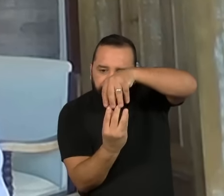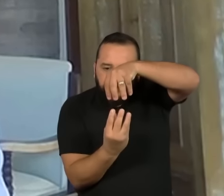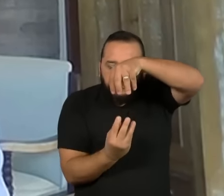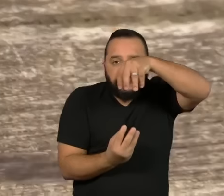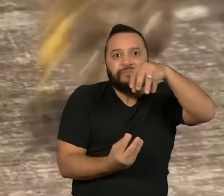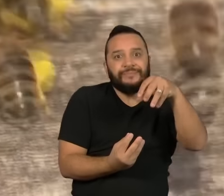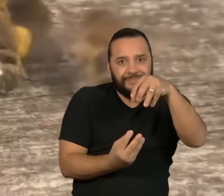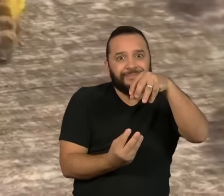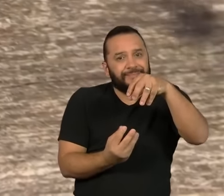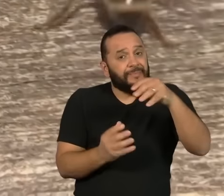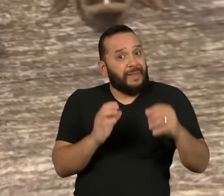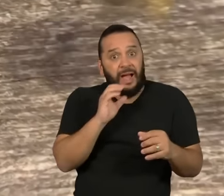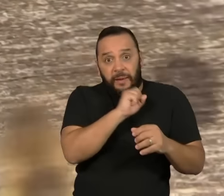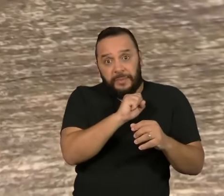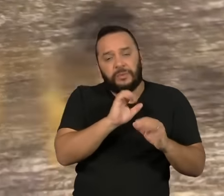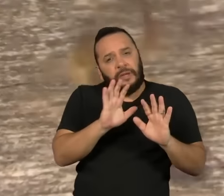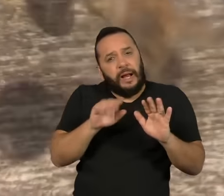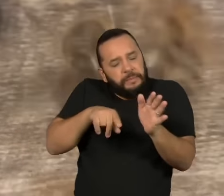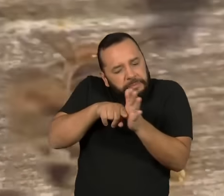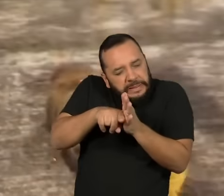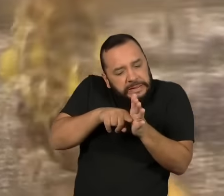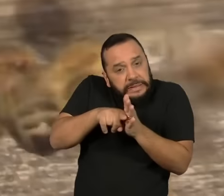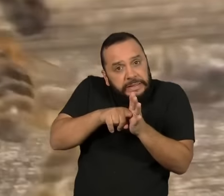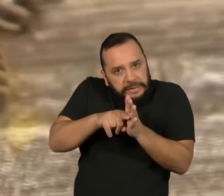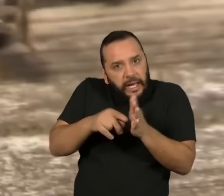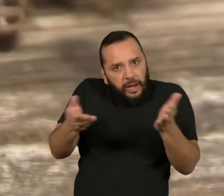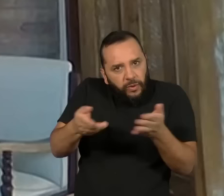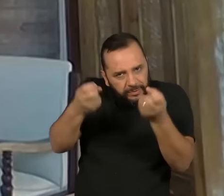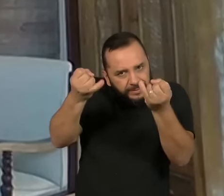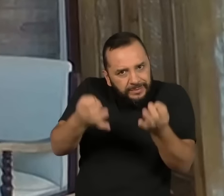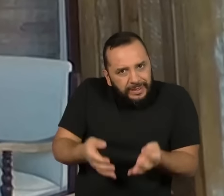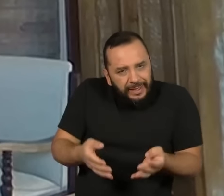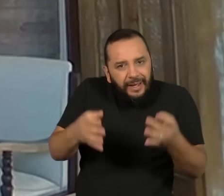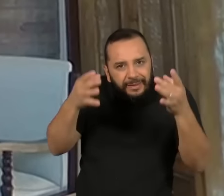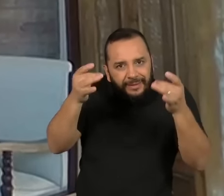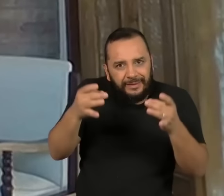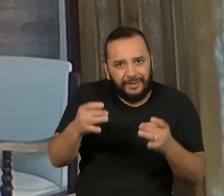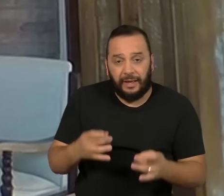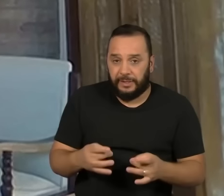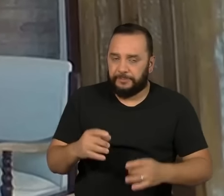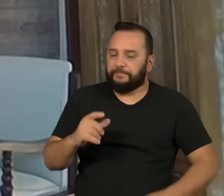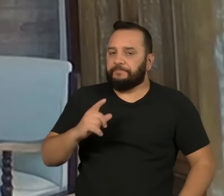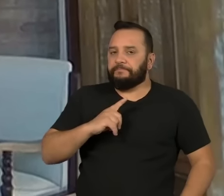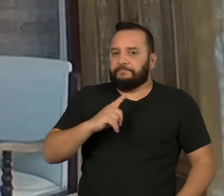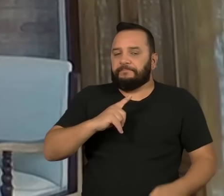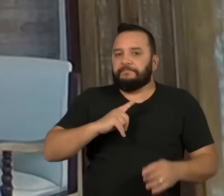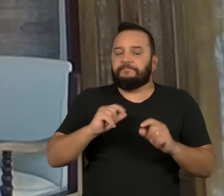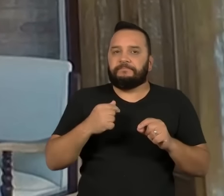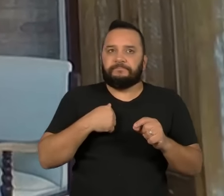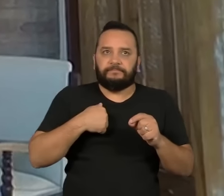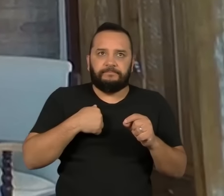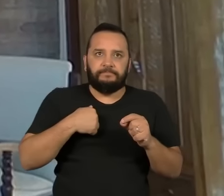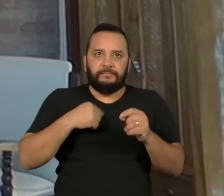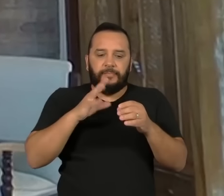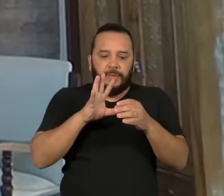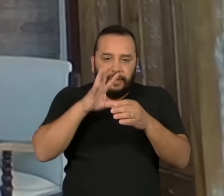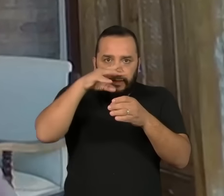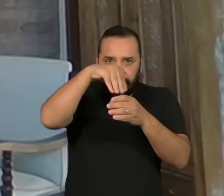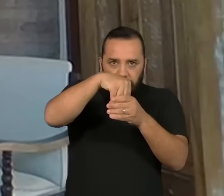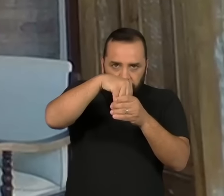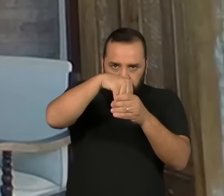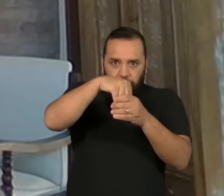do estudo, explica os detalhes. O potencial calórico do néctar, ele é dado